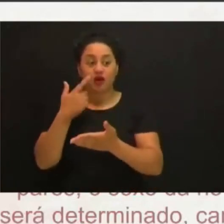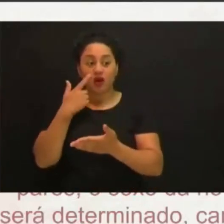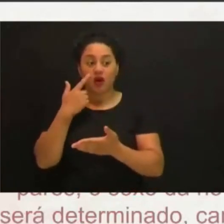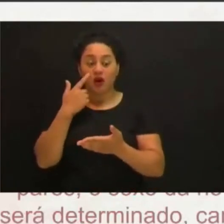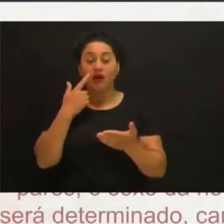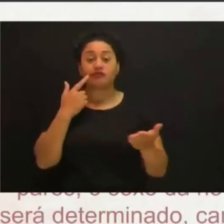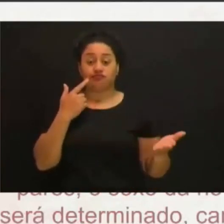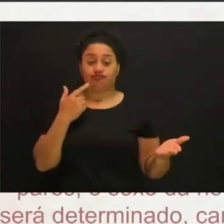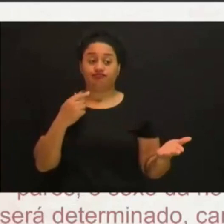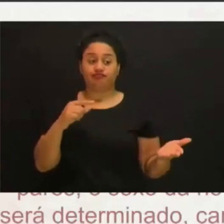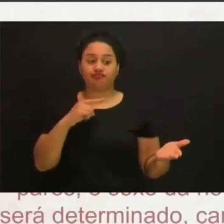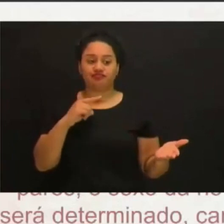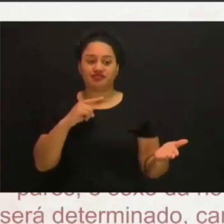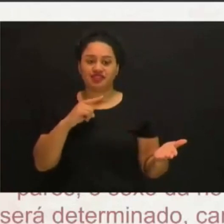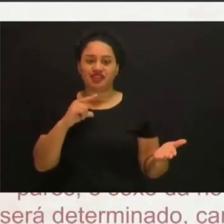Aquele óvulo.